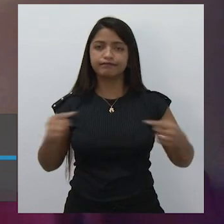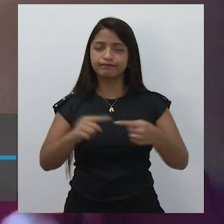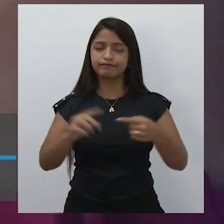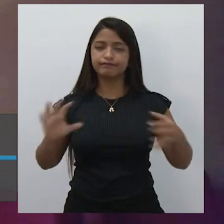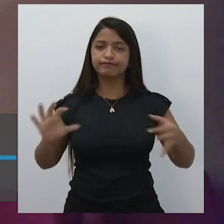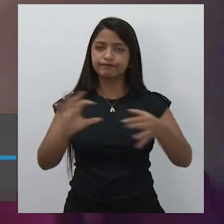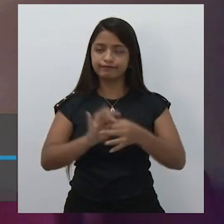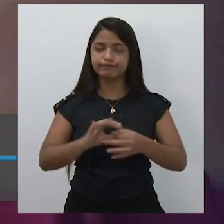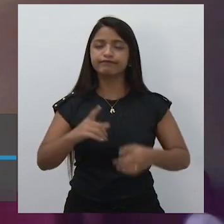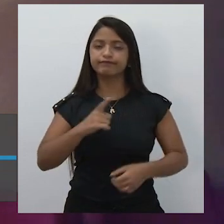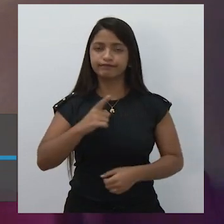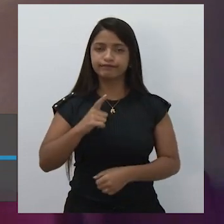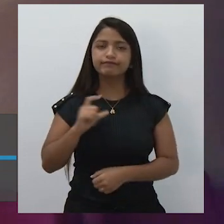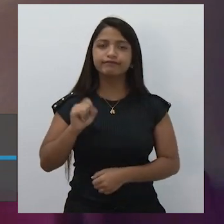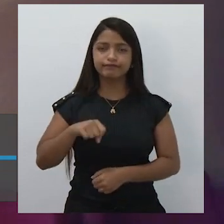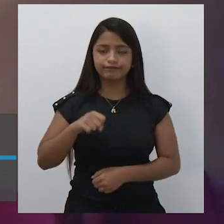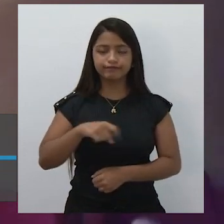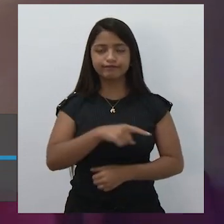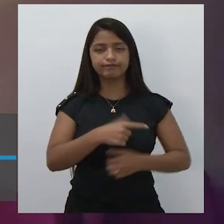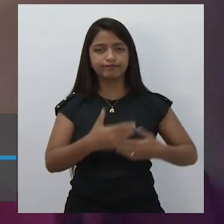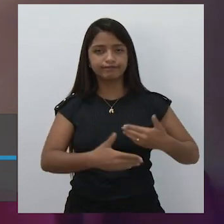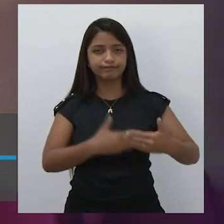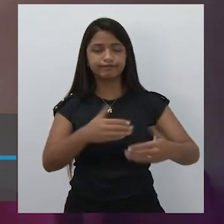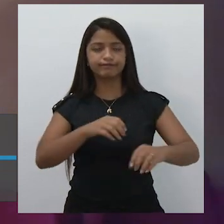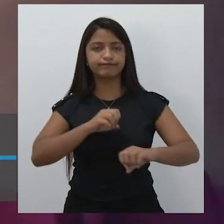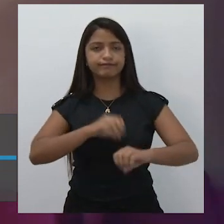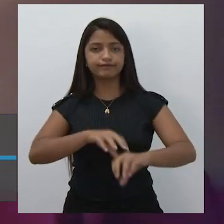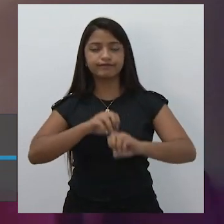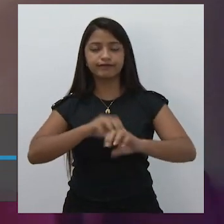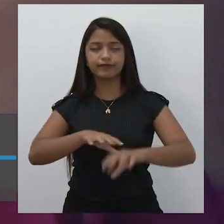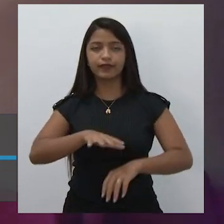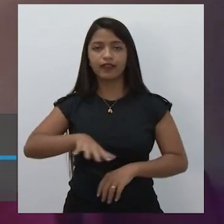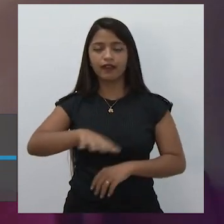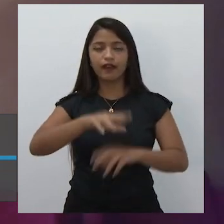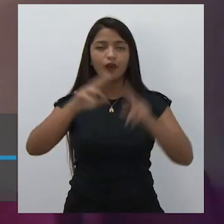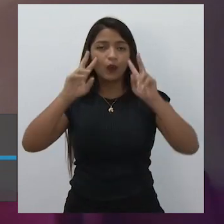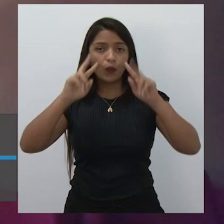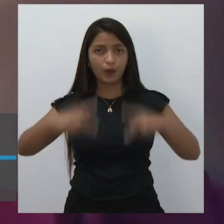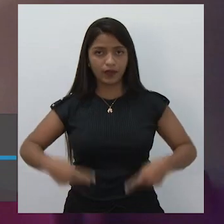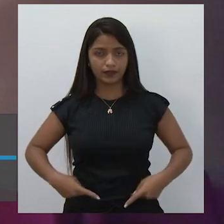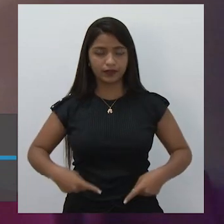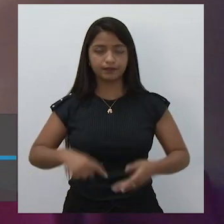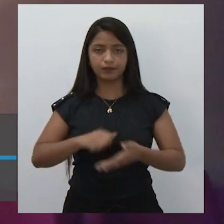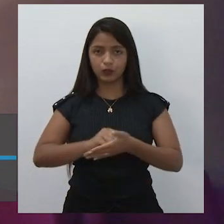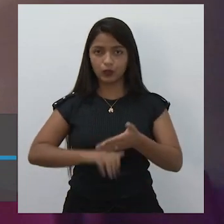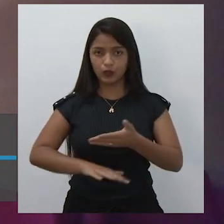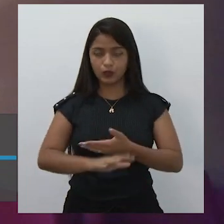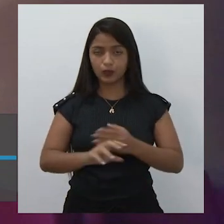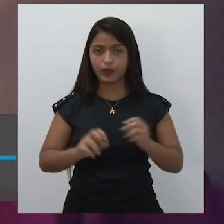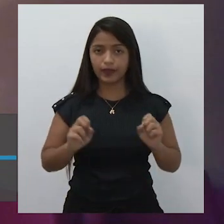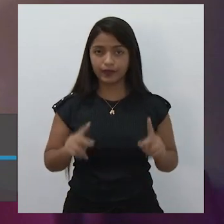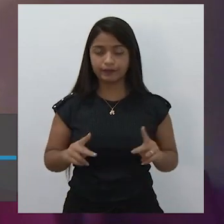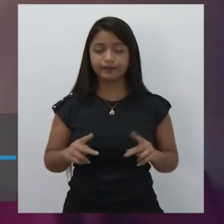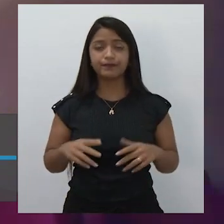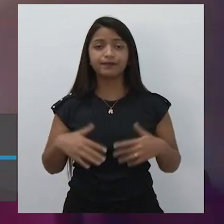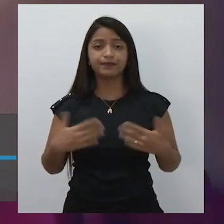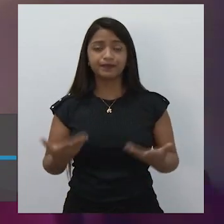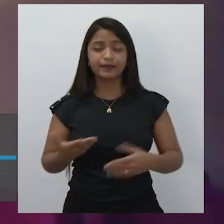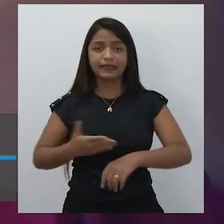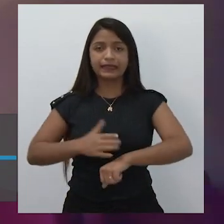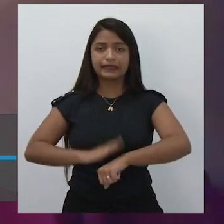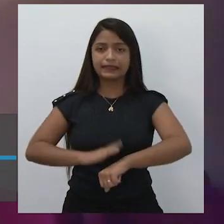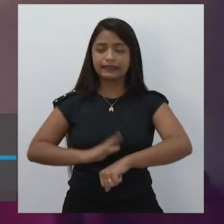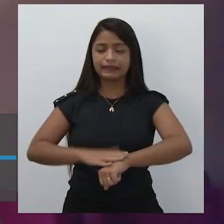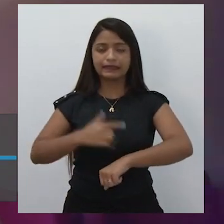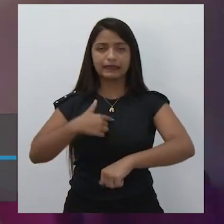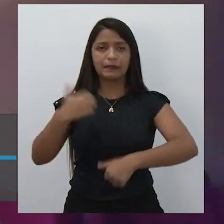desenvolvidos ao longo do ensino de humanas no nosso currículo. Bom, não vou tomar muito tempo, porque ainda